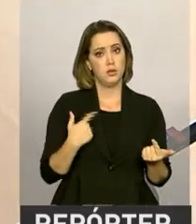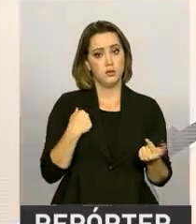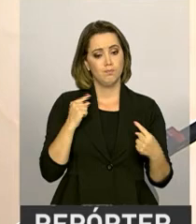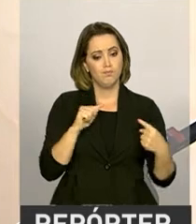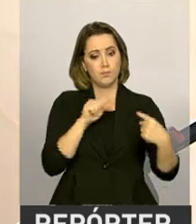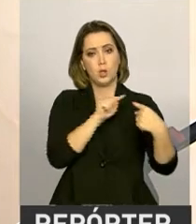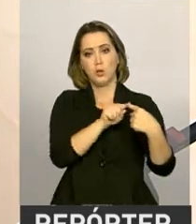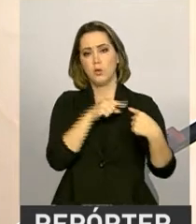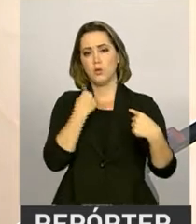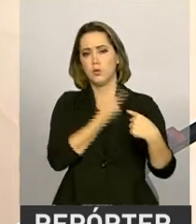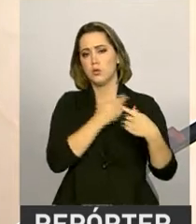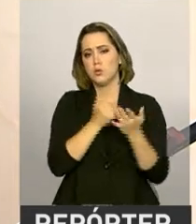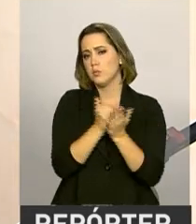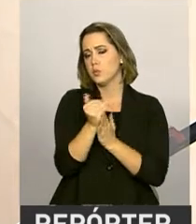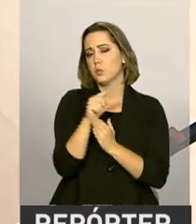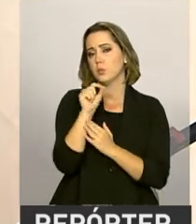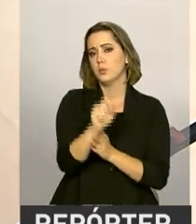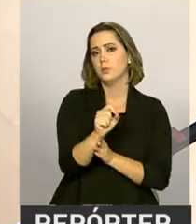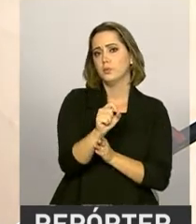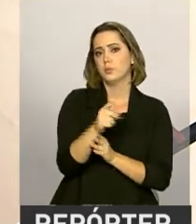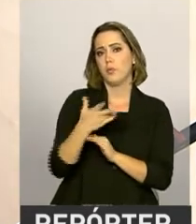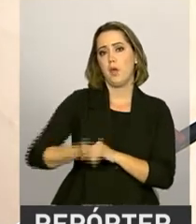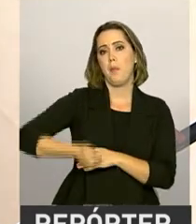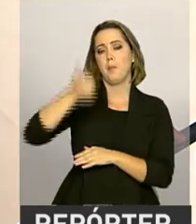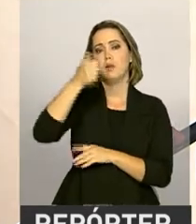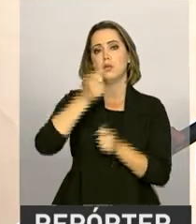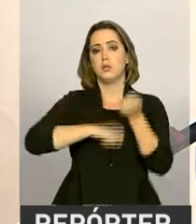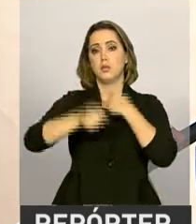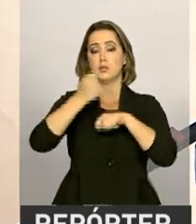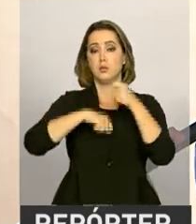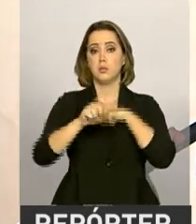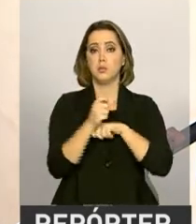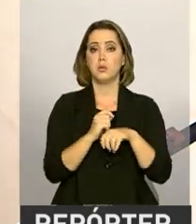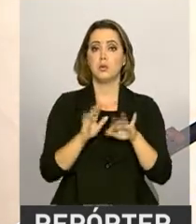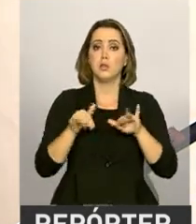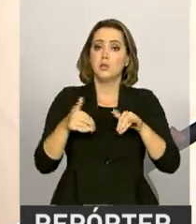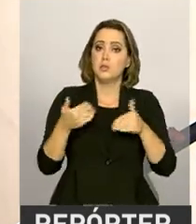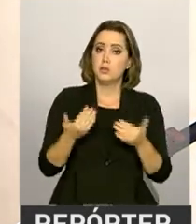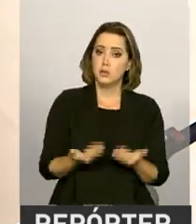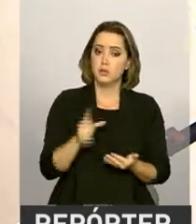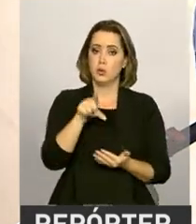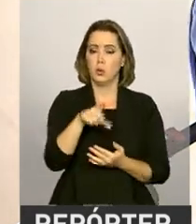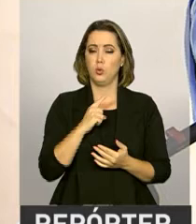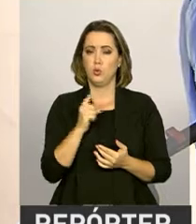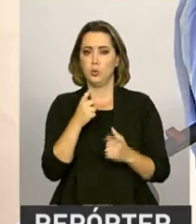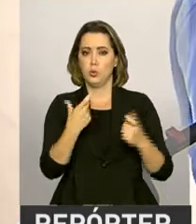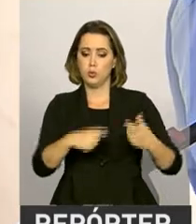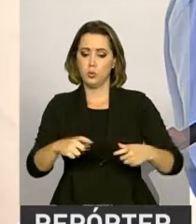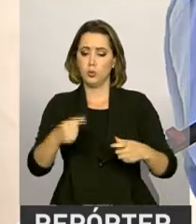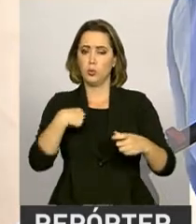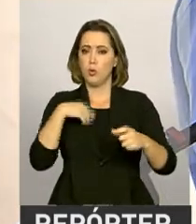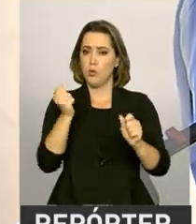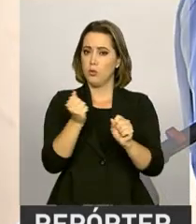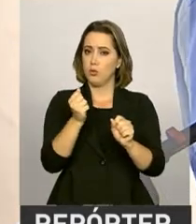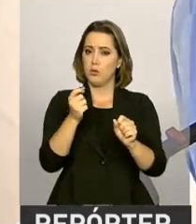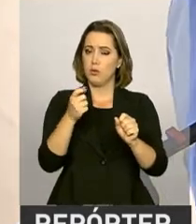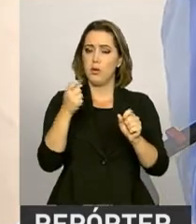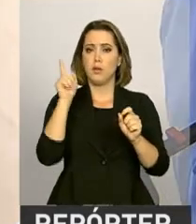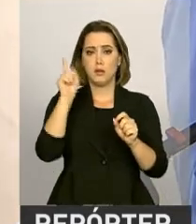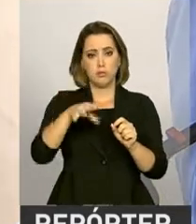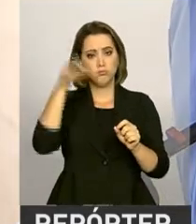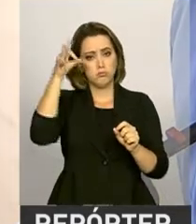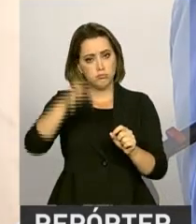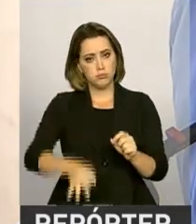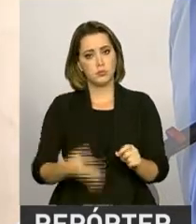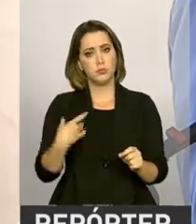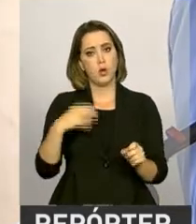nós estamos começando a melhorar um pouco a economia e um dos setores que mais melhora a economia é precisamente